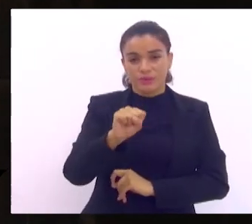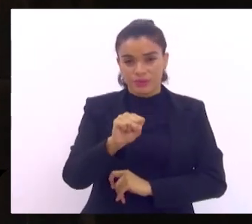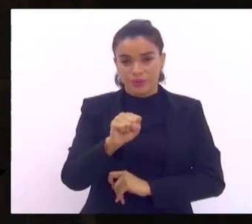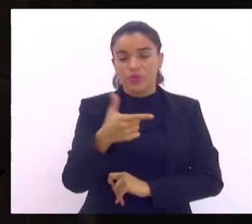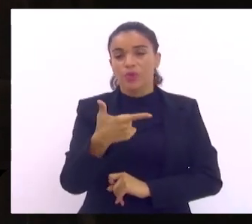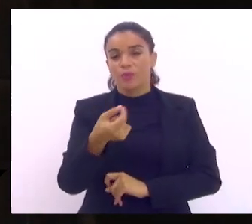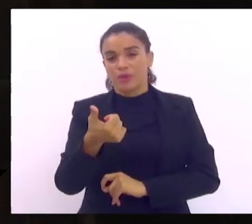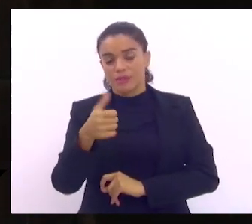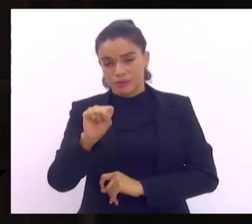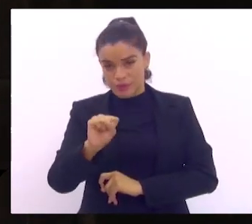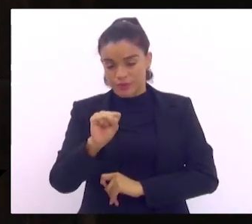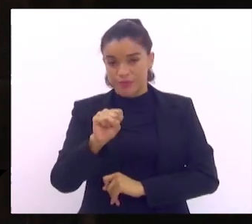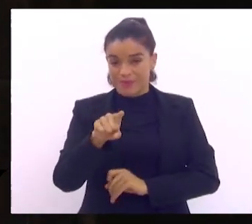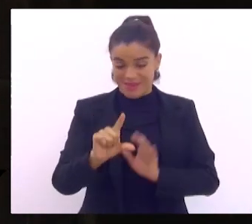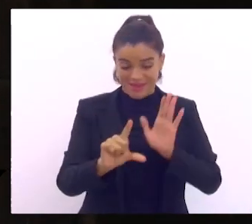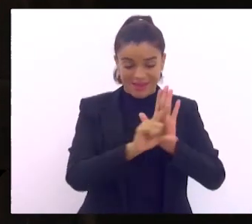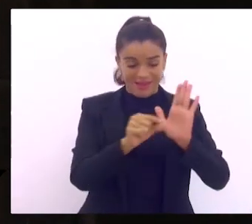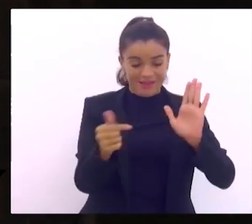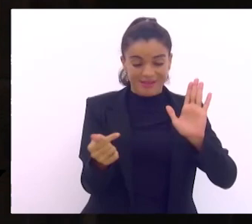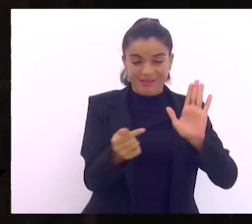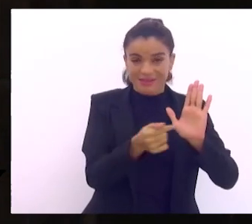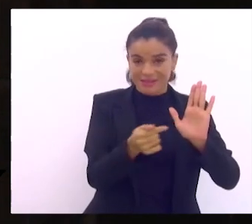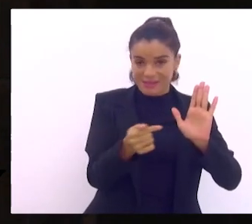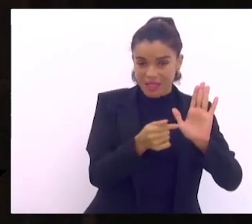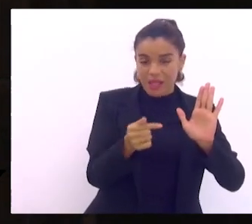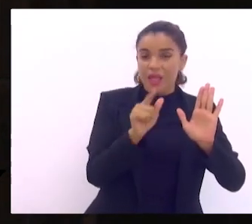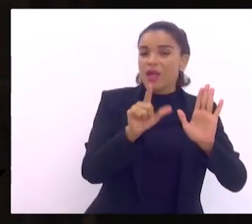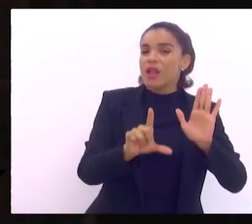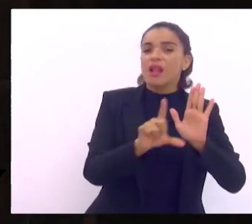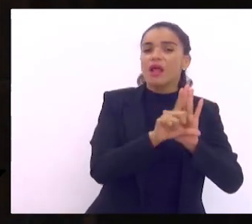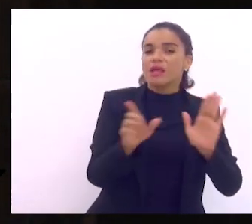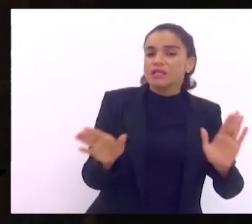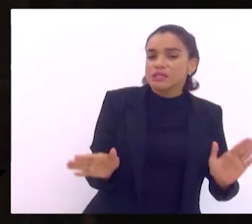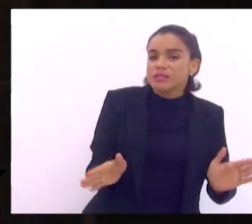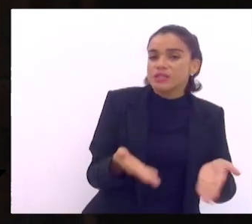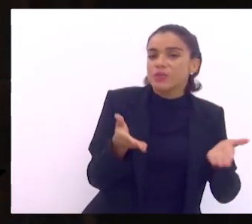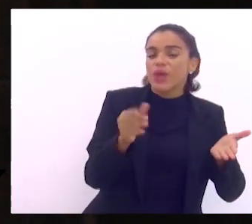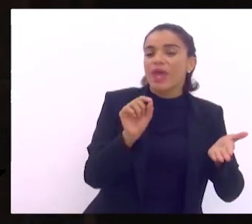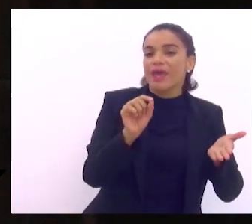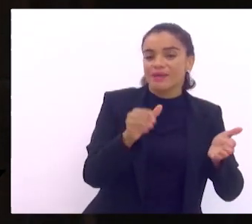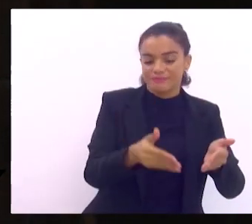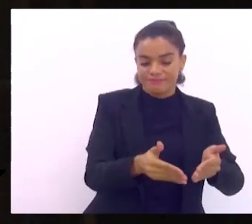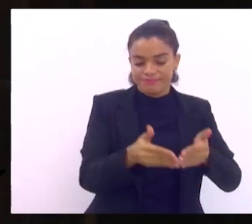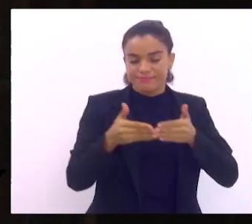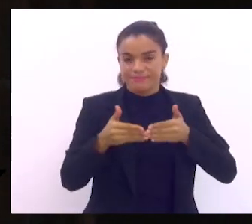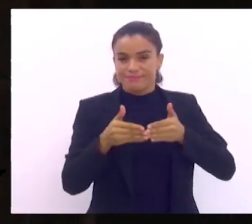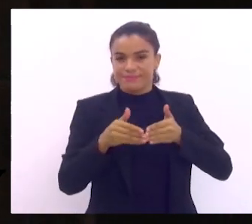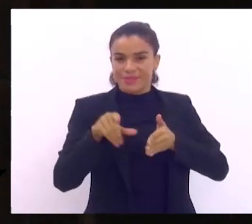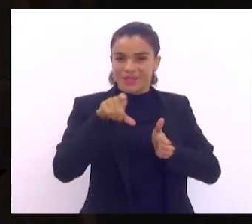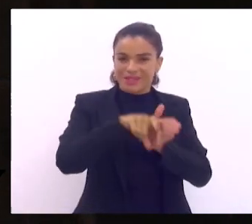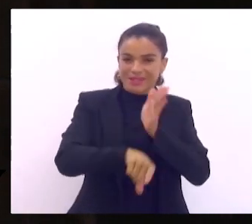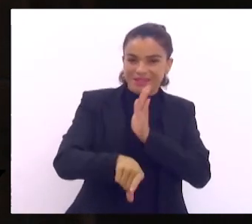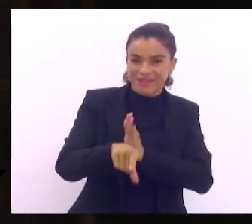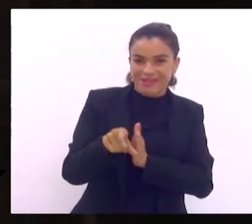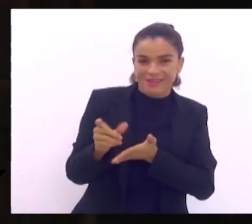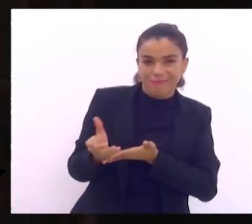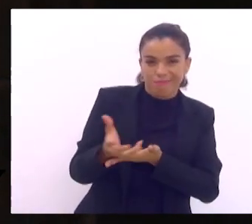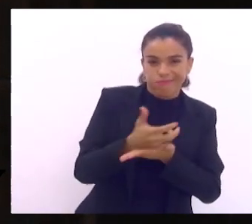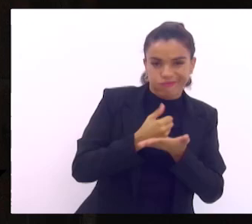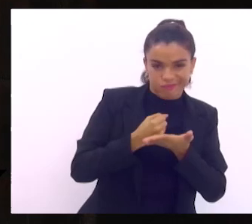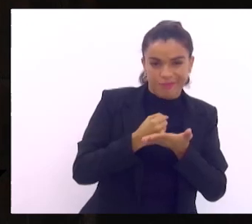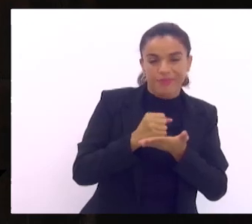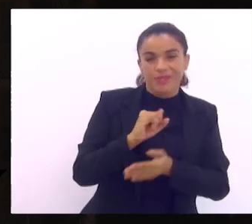Tá? Essa lei foi uma lei de incentivo fiscal referente à renúncia fiscal